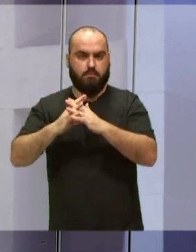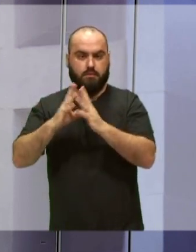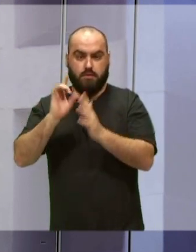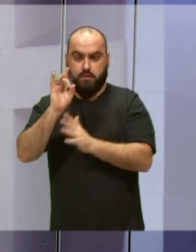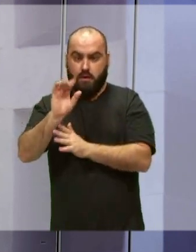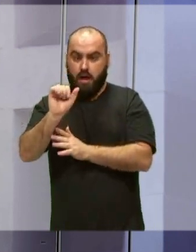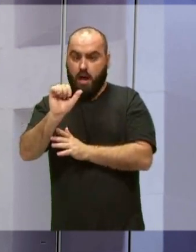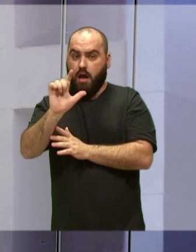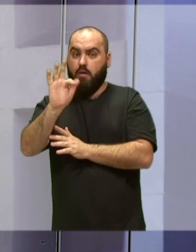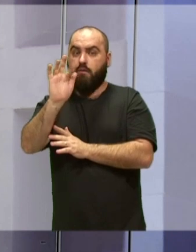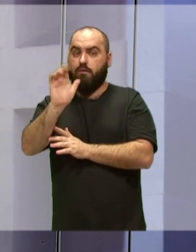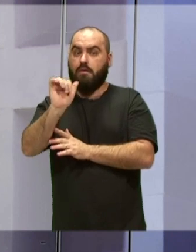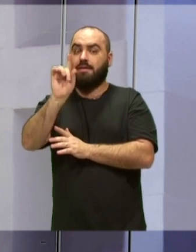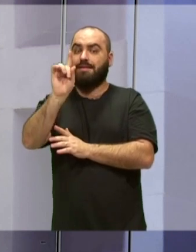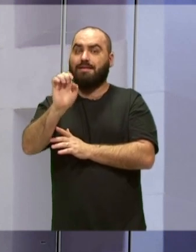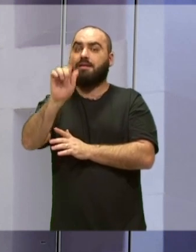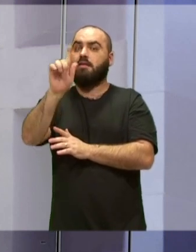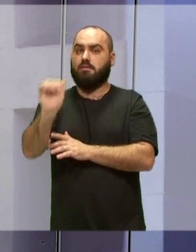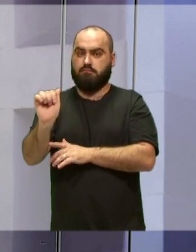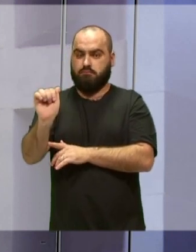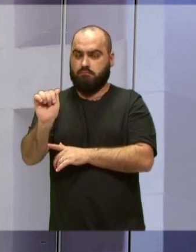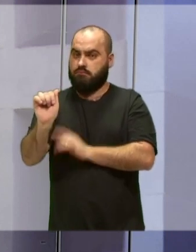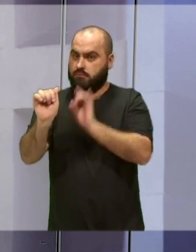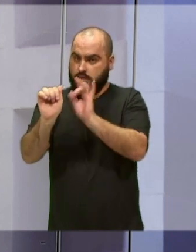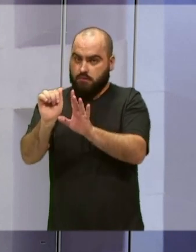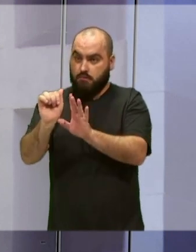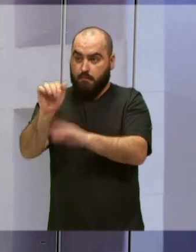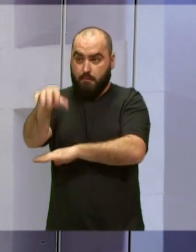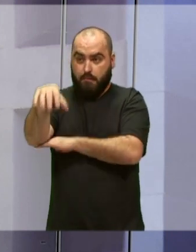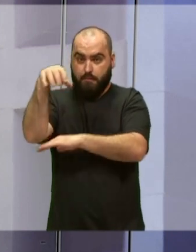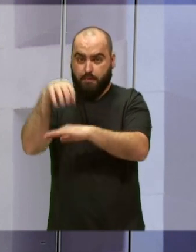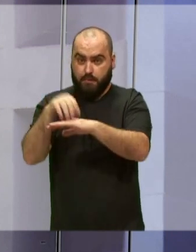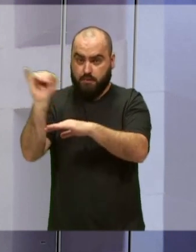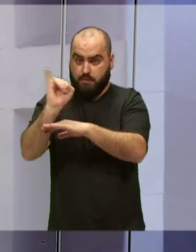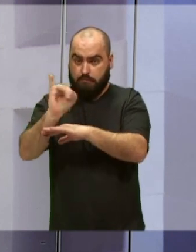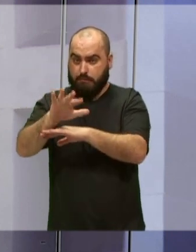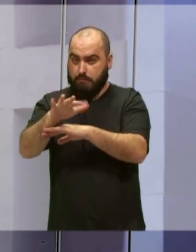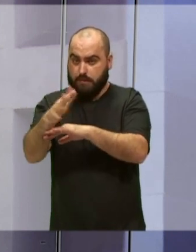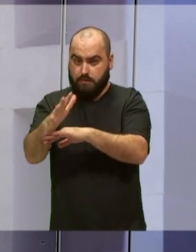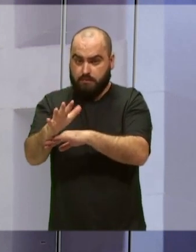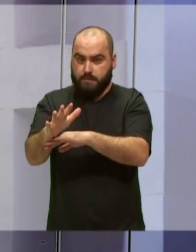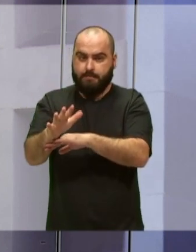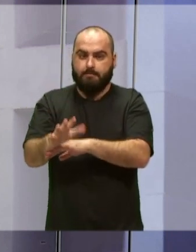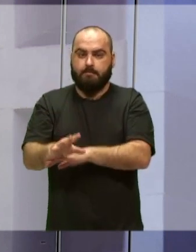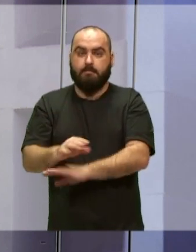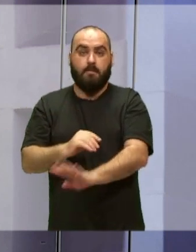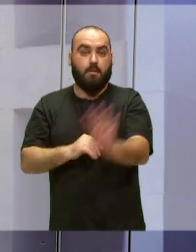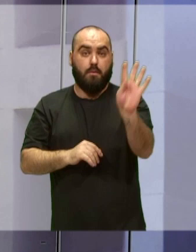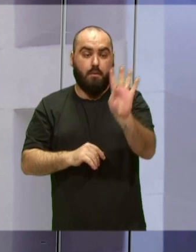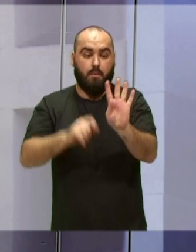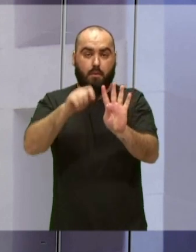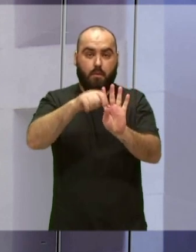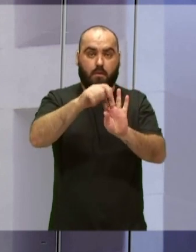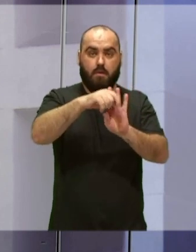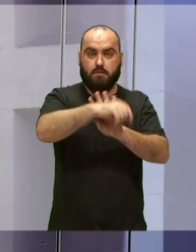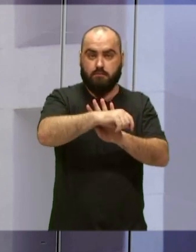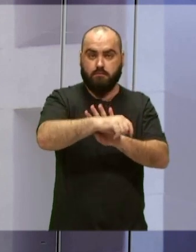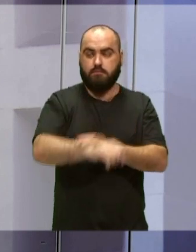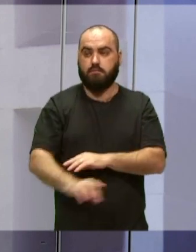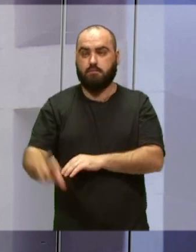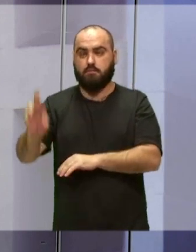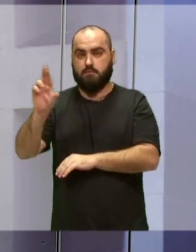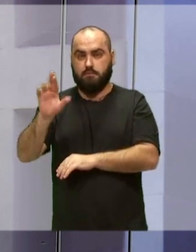só afagamento a Fan deação do porto de Itajaí leva em torno de 4 meses a Receita